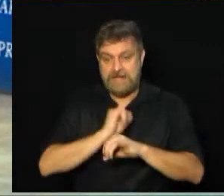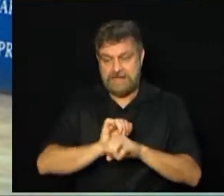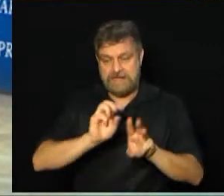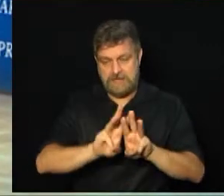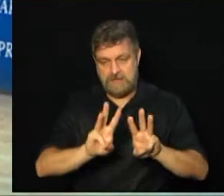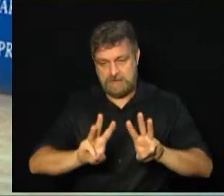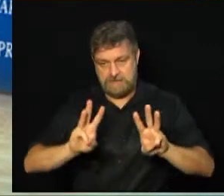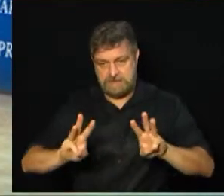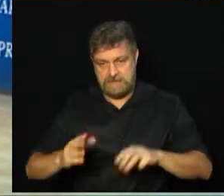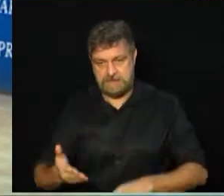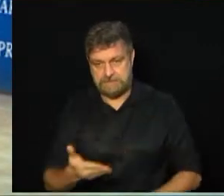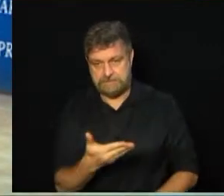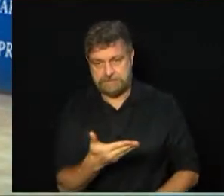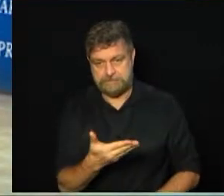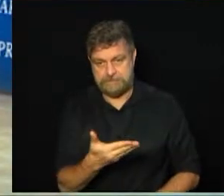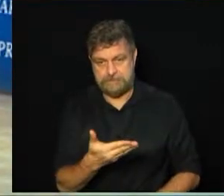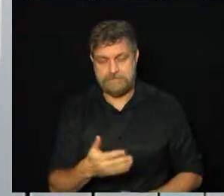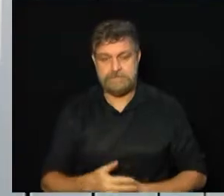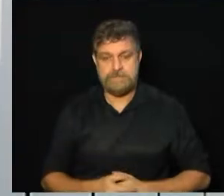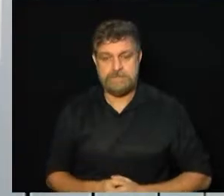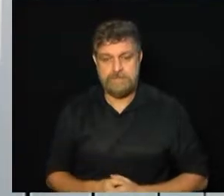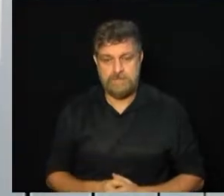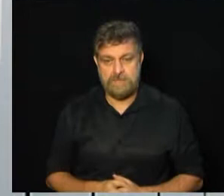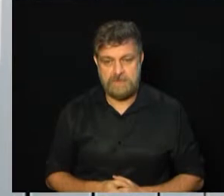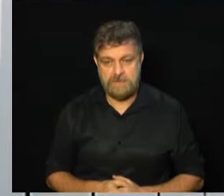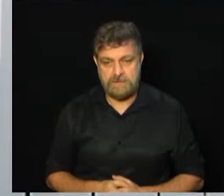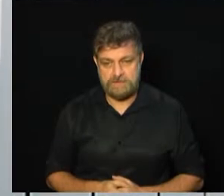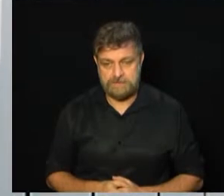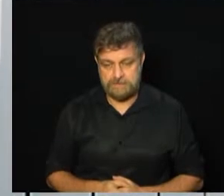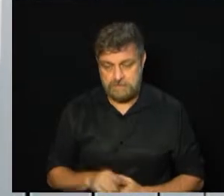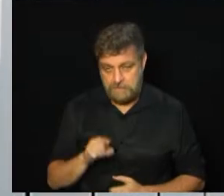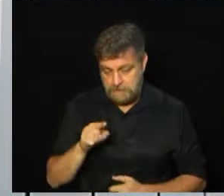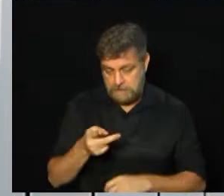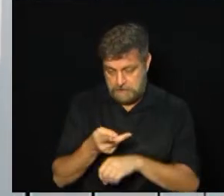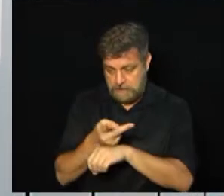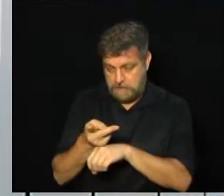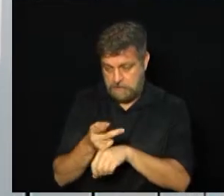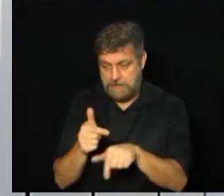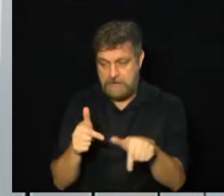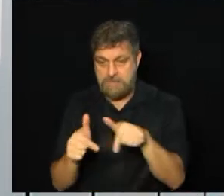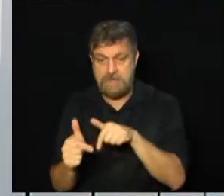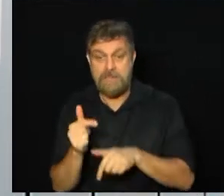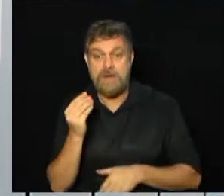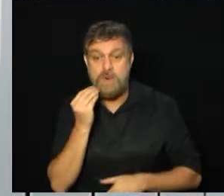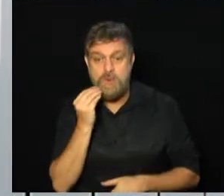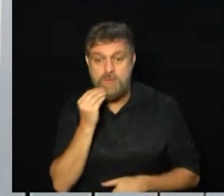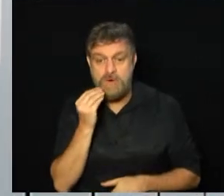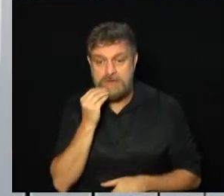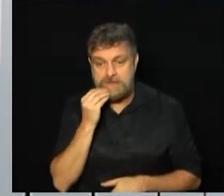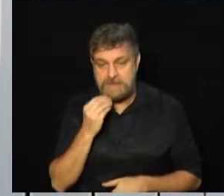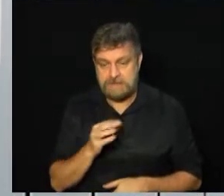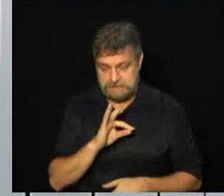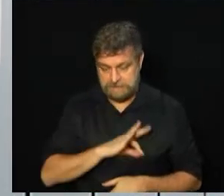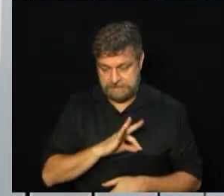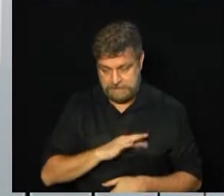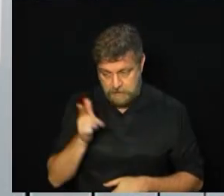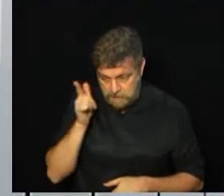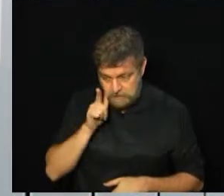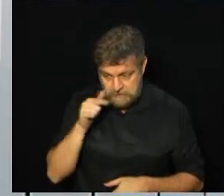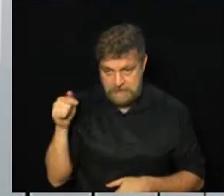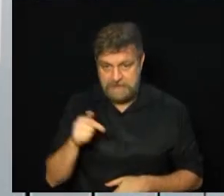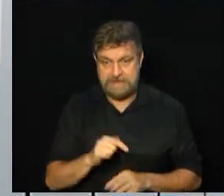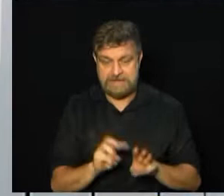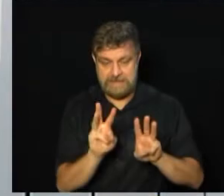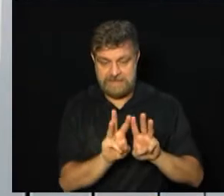do Portal do Cidadão. Então, você que está em busca de uma oportunidade no mercado de trabalho, este site